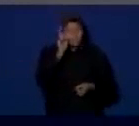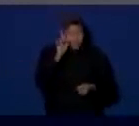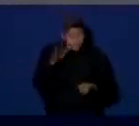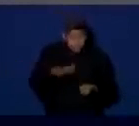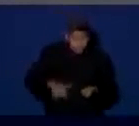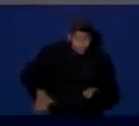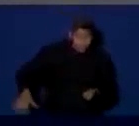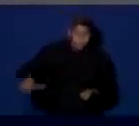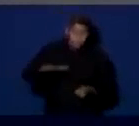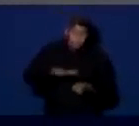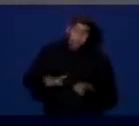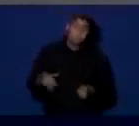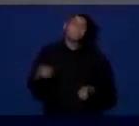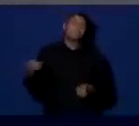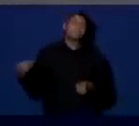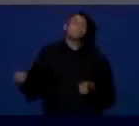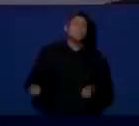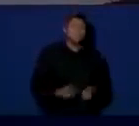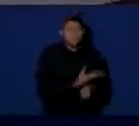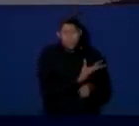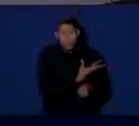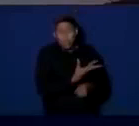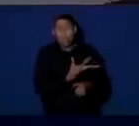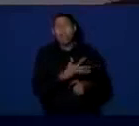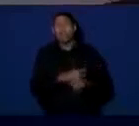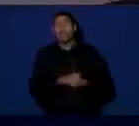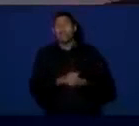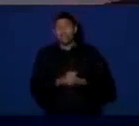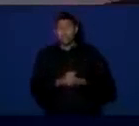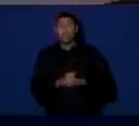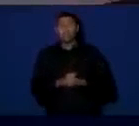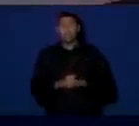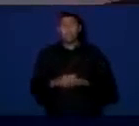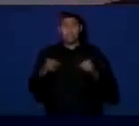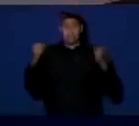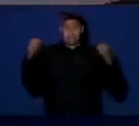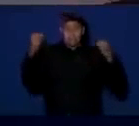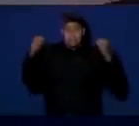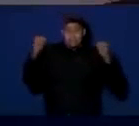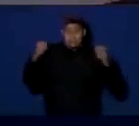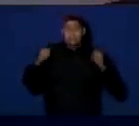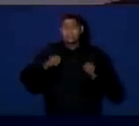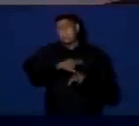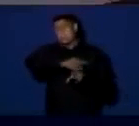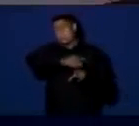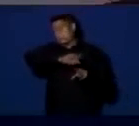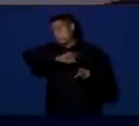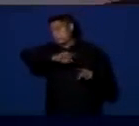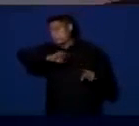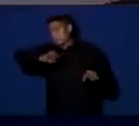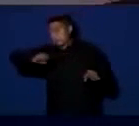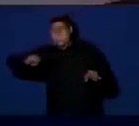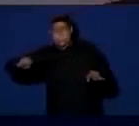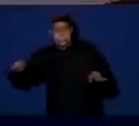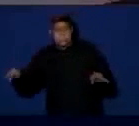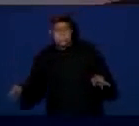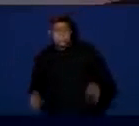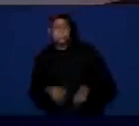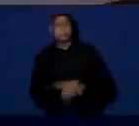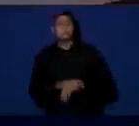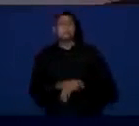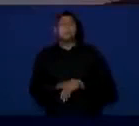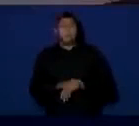no mercado, né? Novas, não vou nem dizer de personal trainers, academia, beauty, pet, you name it,